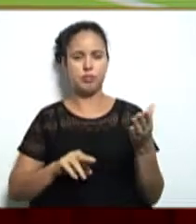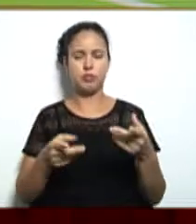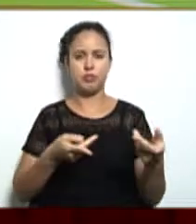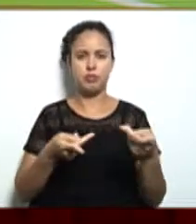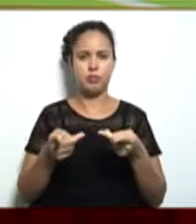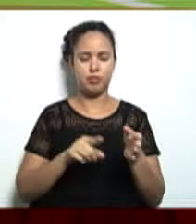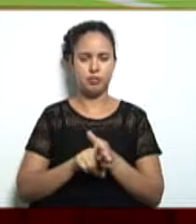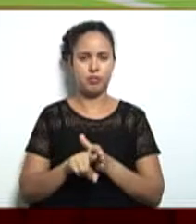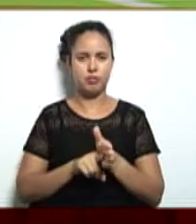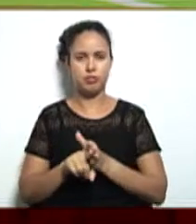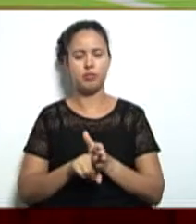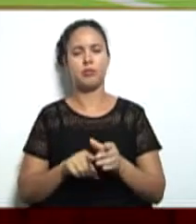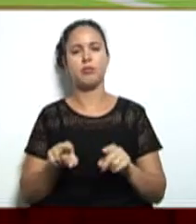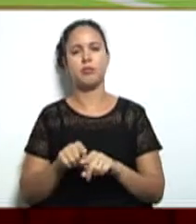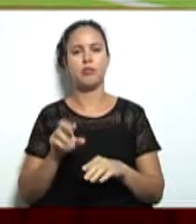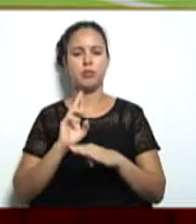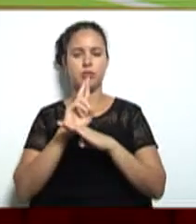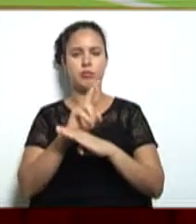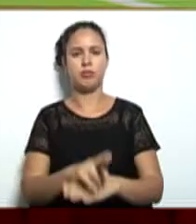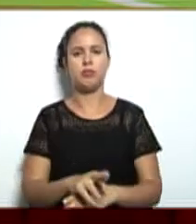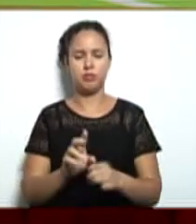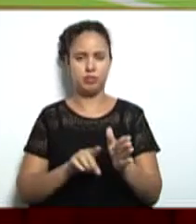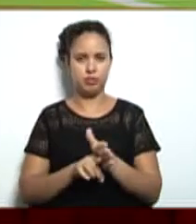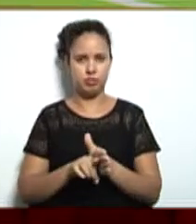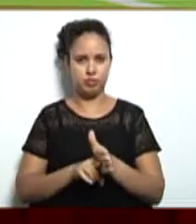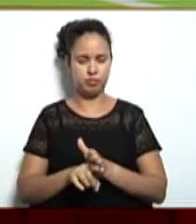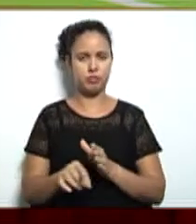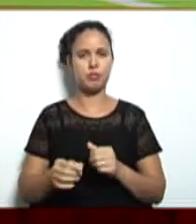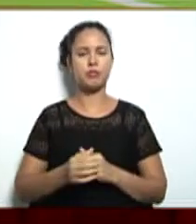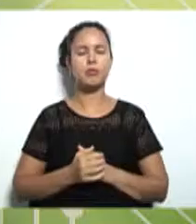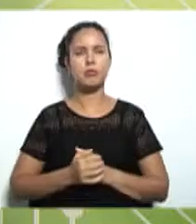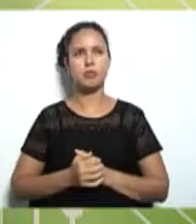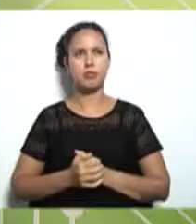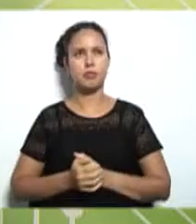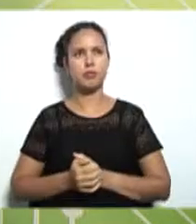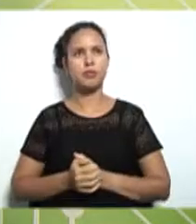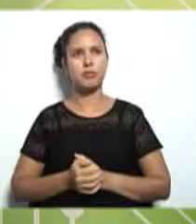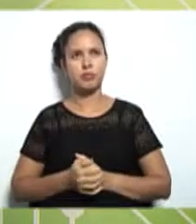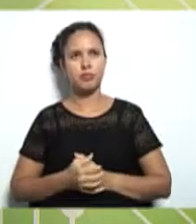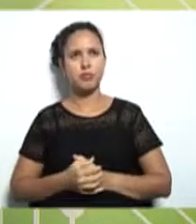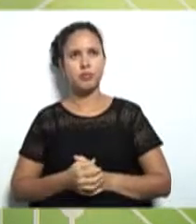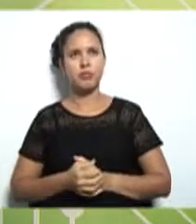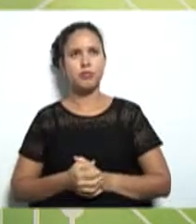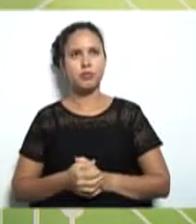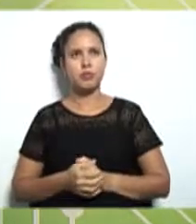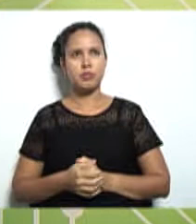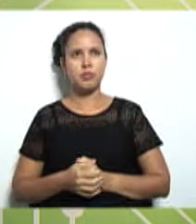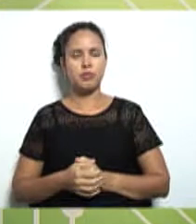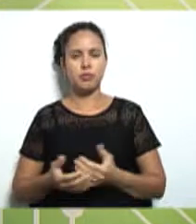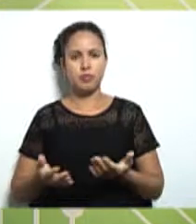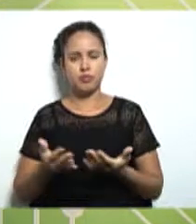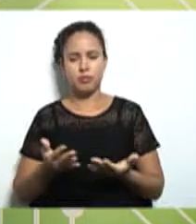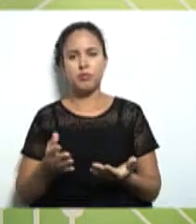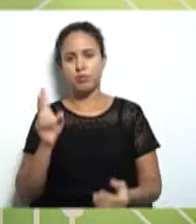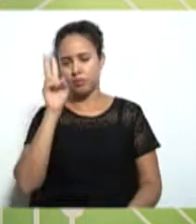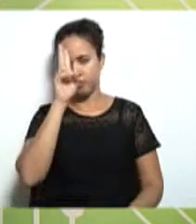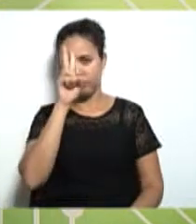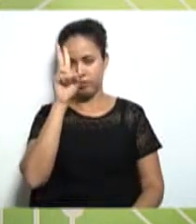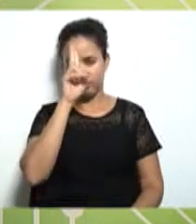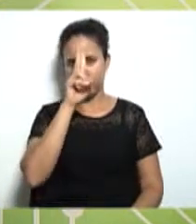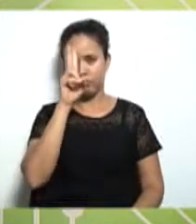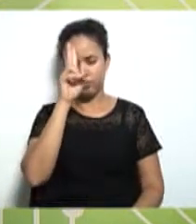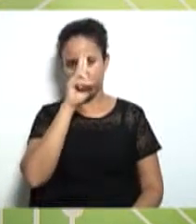provavelmente nos resultados dessa pesquisa. E agora a gente vai ver, então, relembrar sobre os